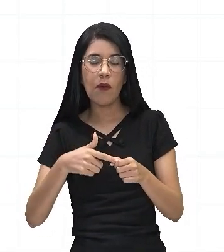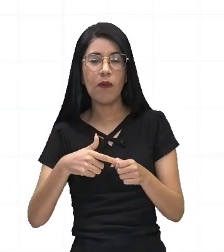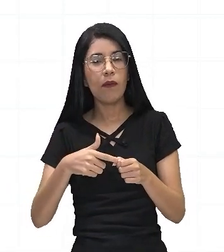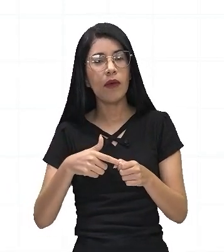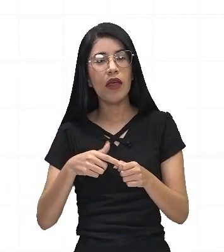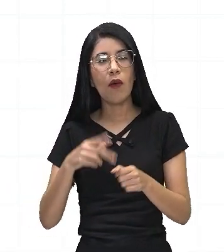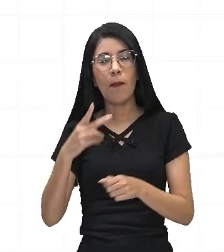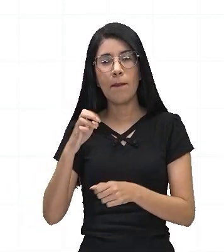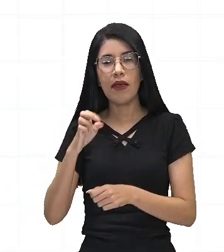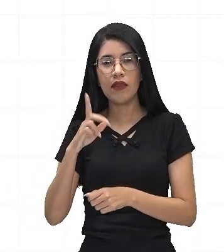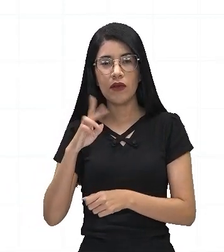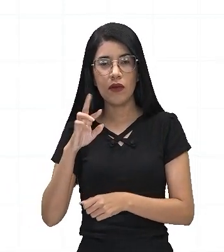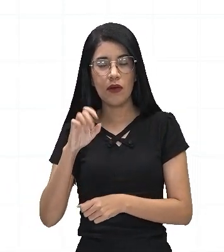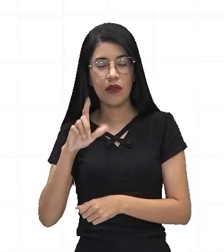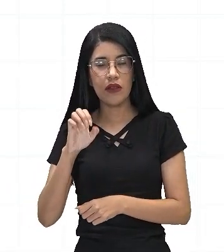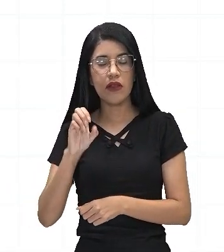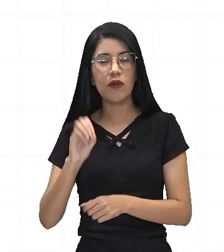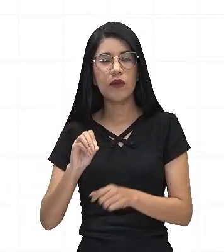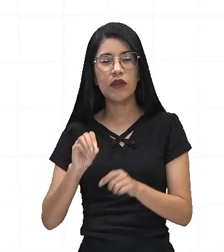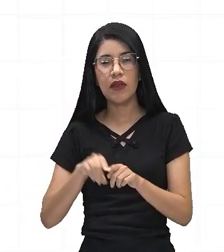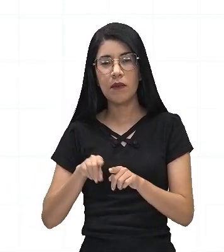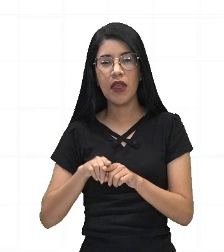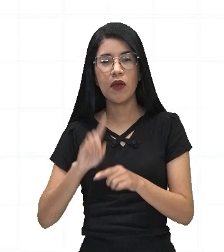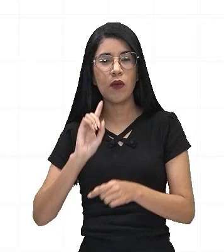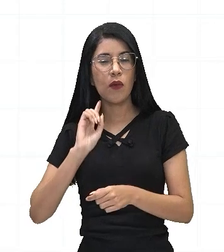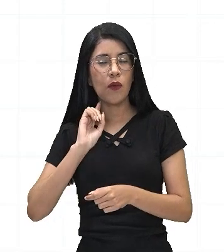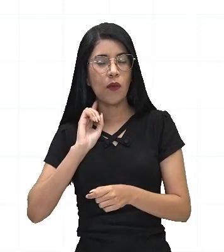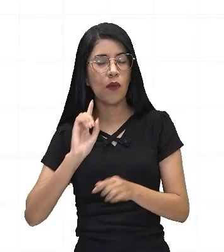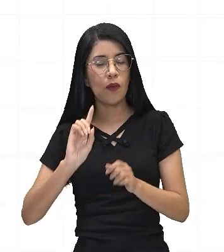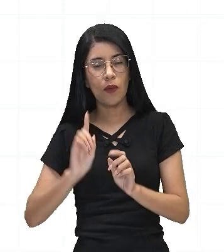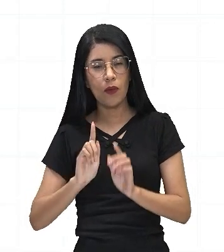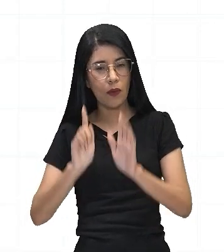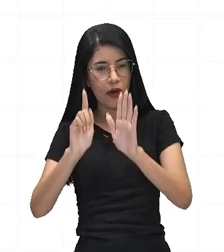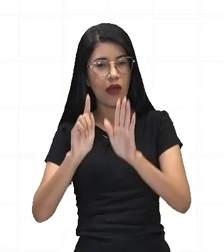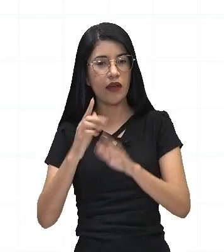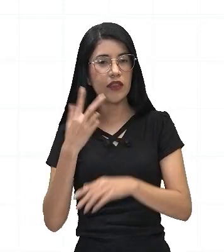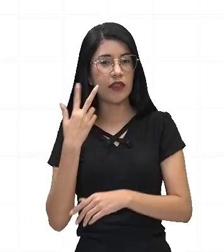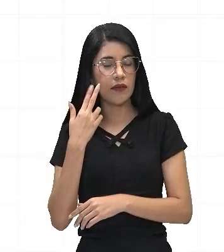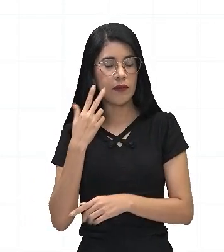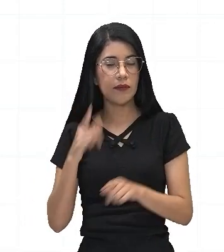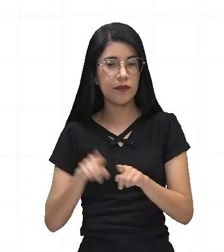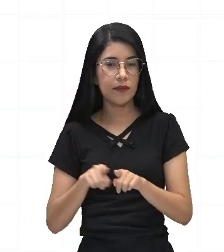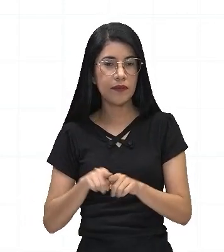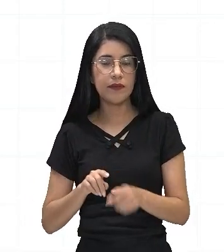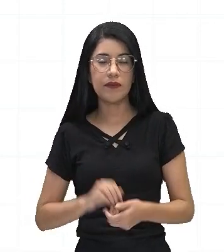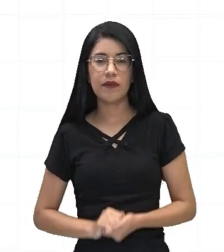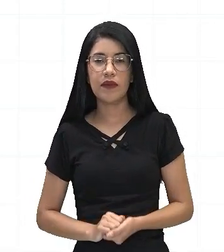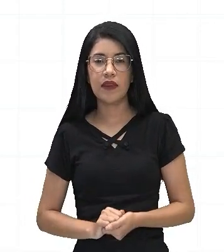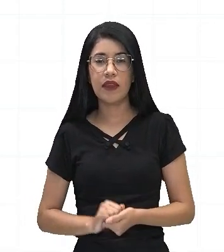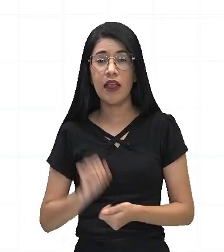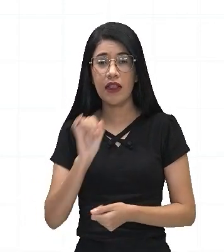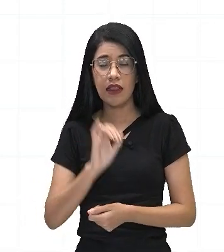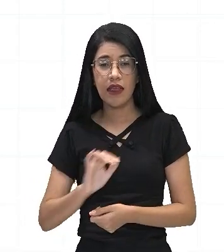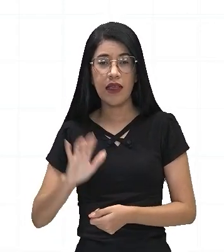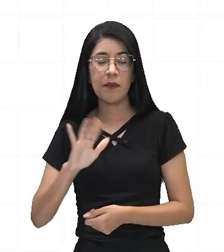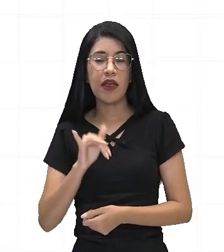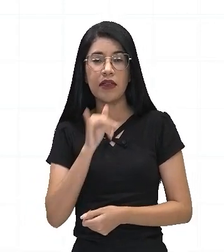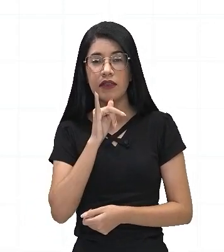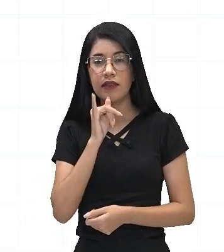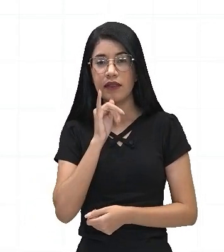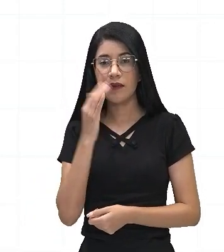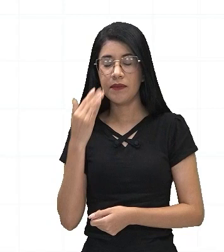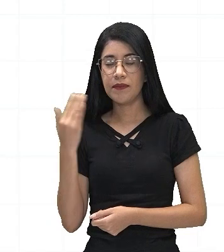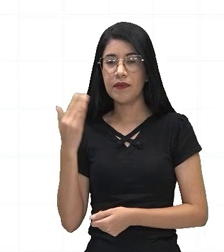petróleo, o carvão e o gás natural. Aí na imagem a gente consegue relembrar alguns exemplos, Nós temos a água